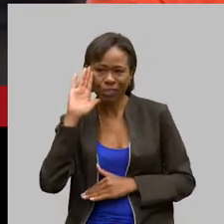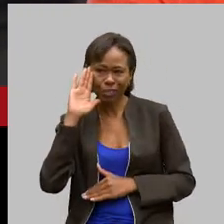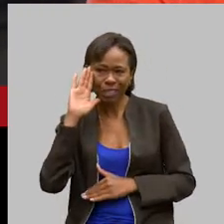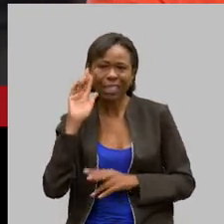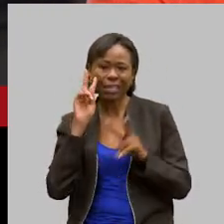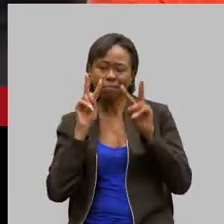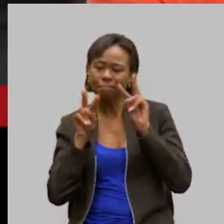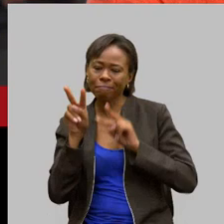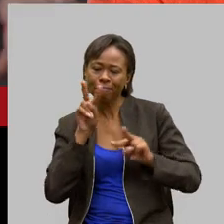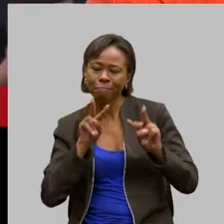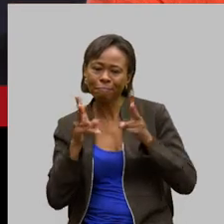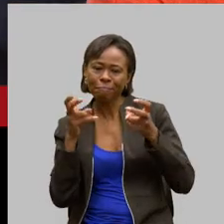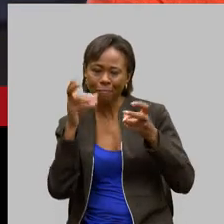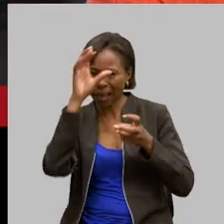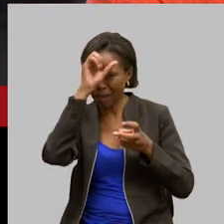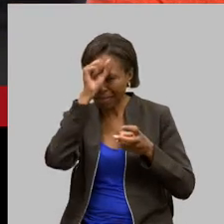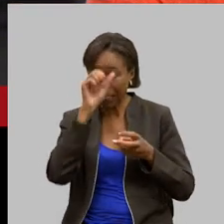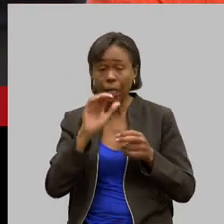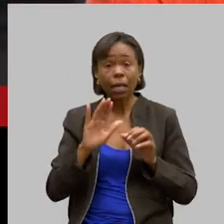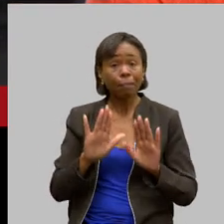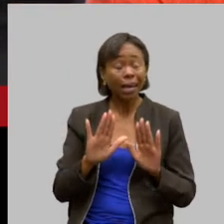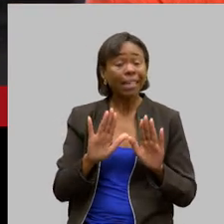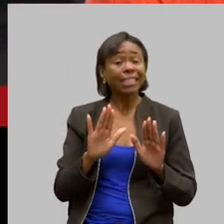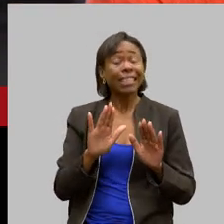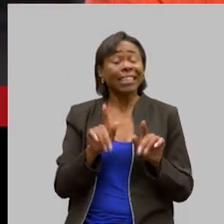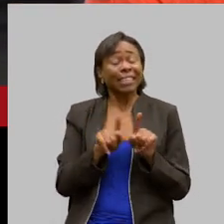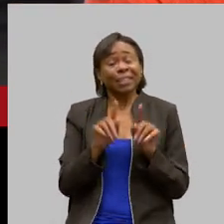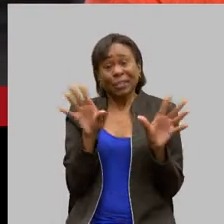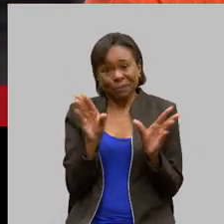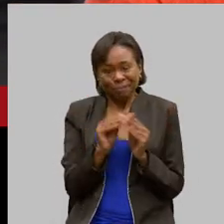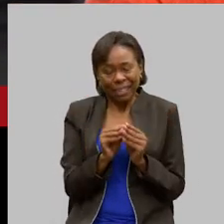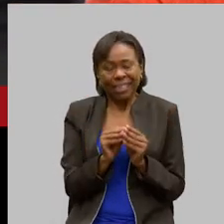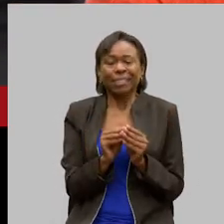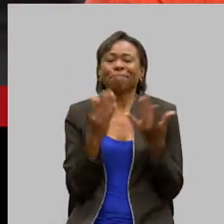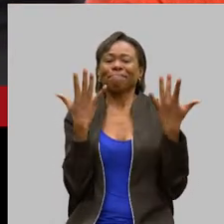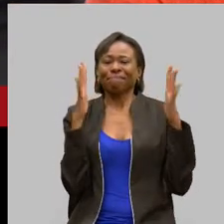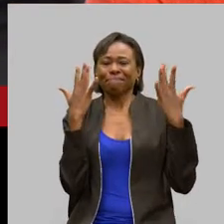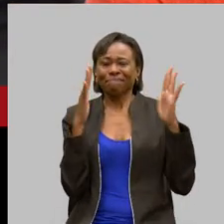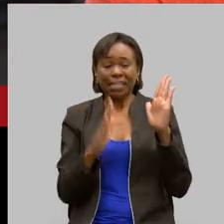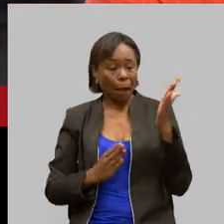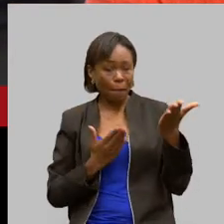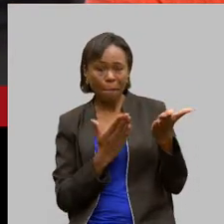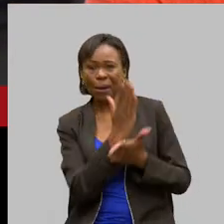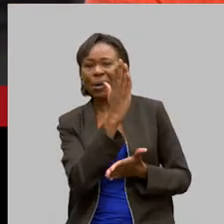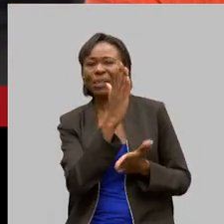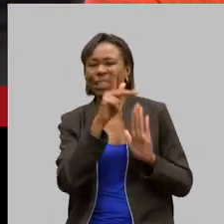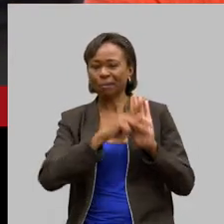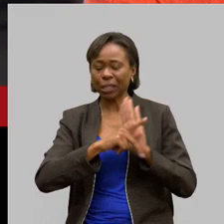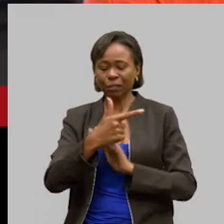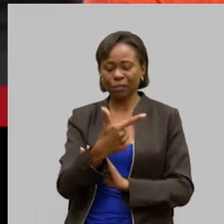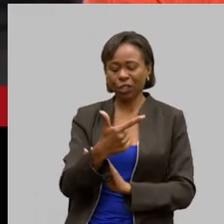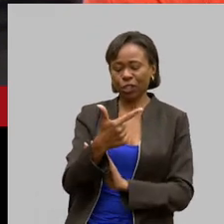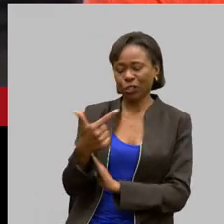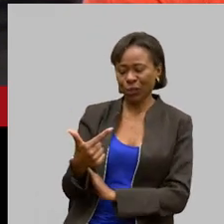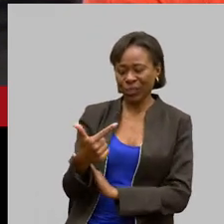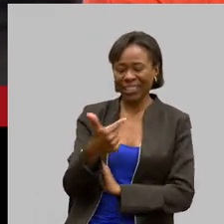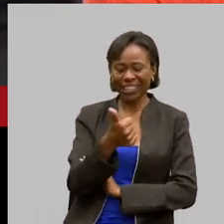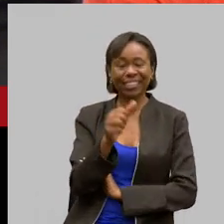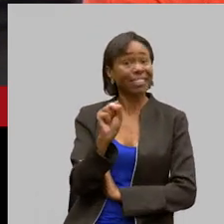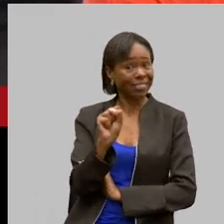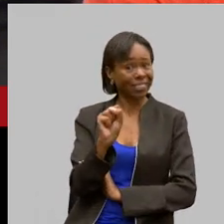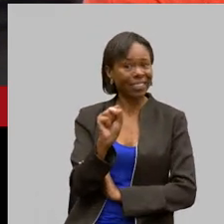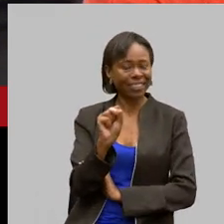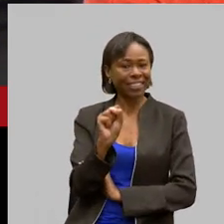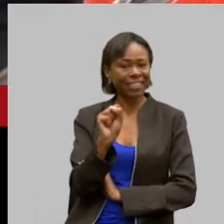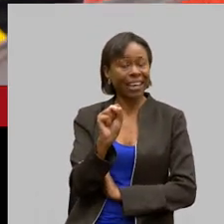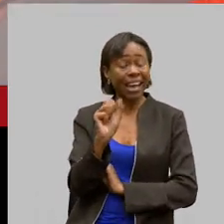lugar de escuta mas eu quero por fim Celebrar aqui a aprovação desse projeto 2218 gente eu acho que é uma conquista muito